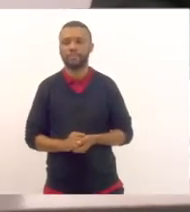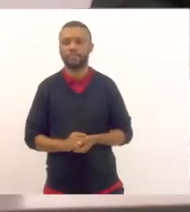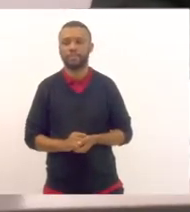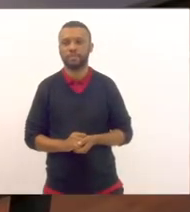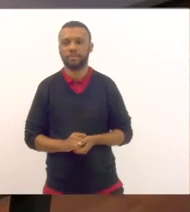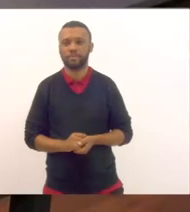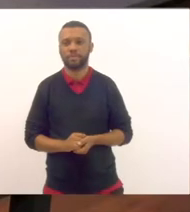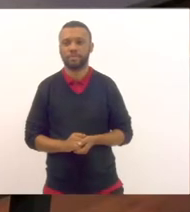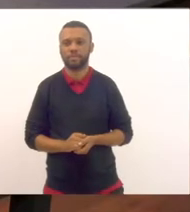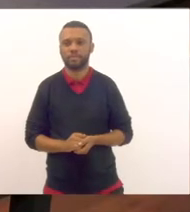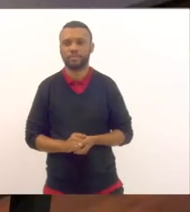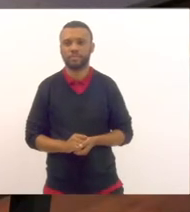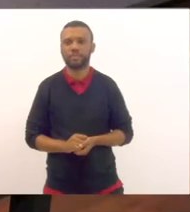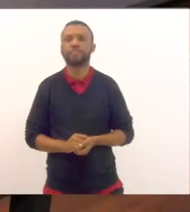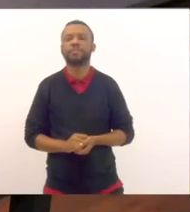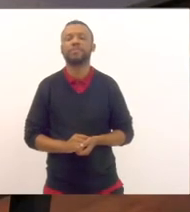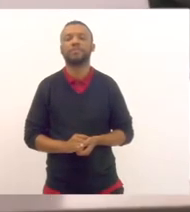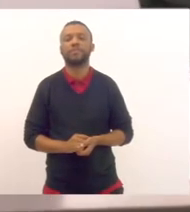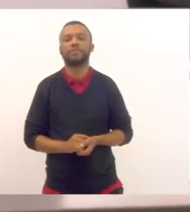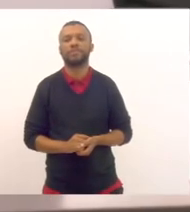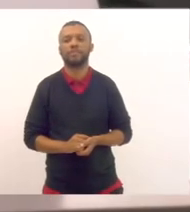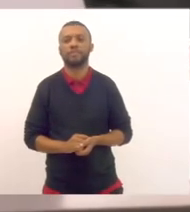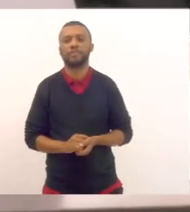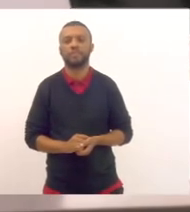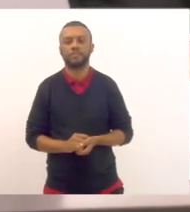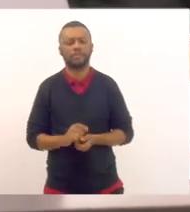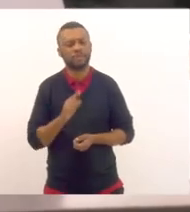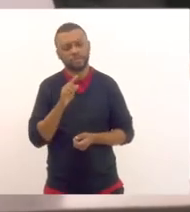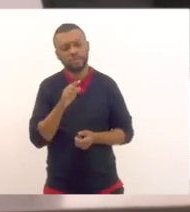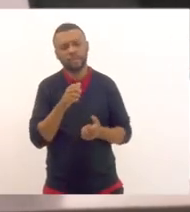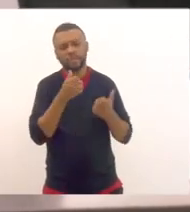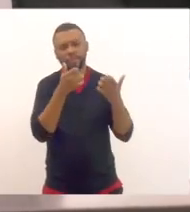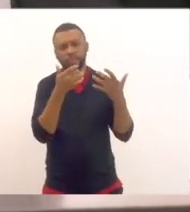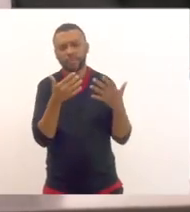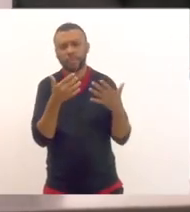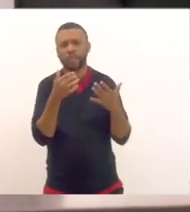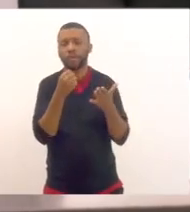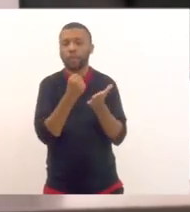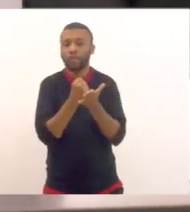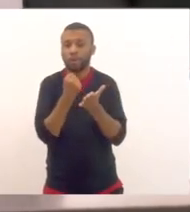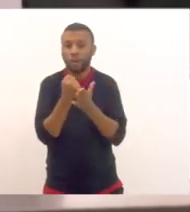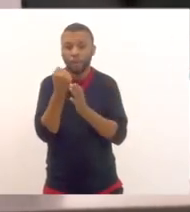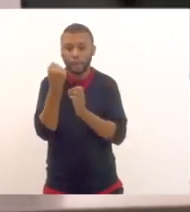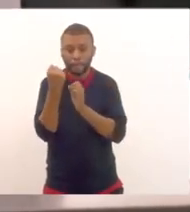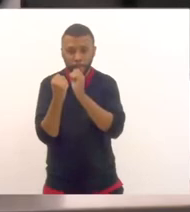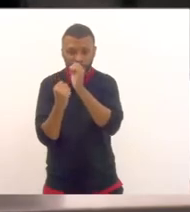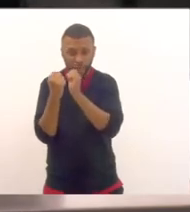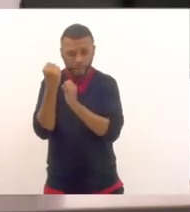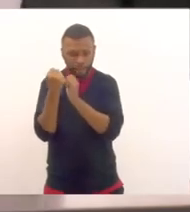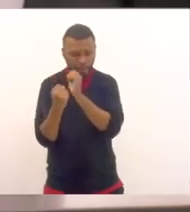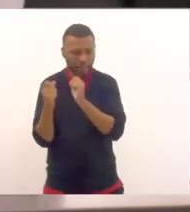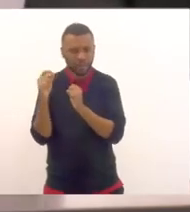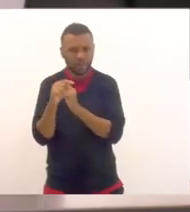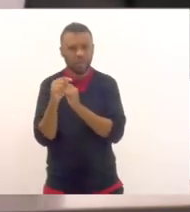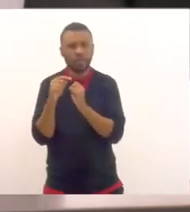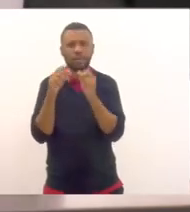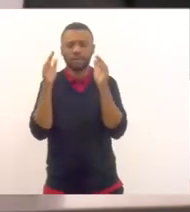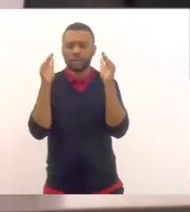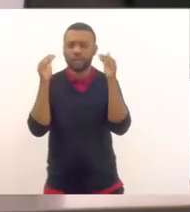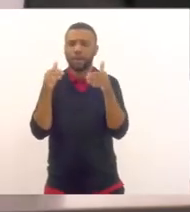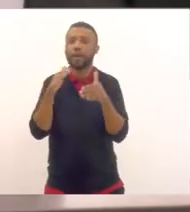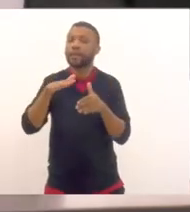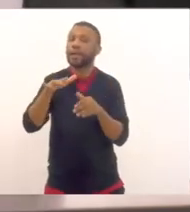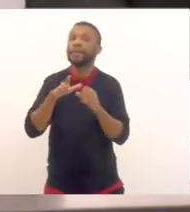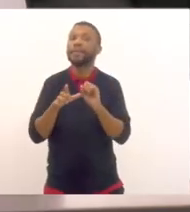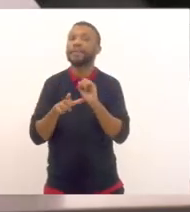nosso perdia você mesma você falou que está sendo contratado uma empresa Marge descer dar mais